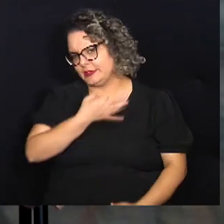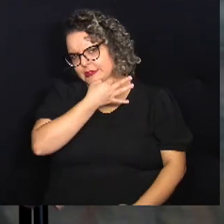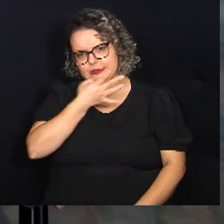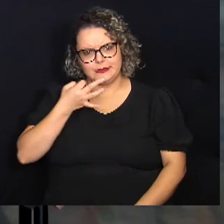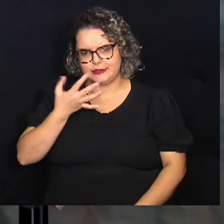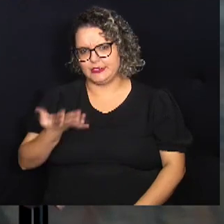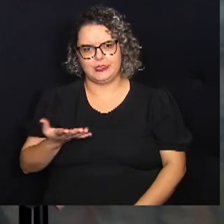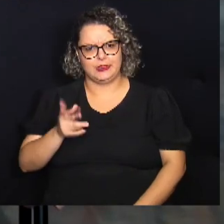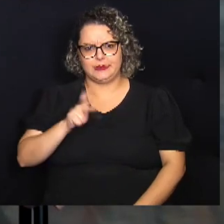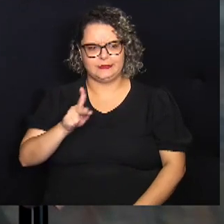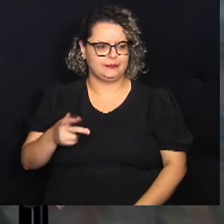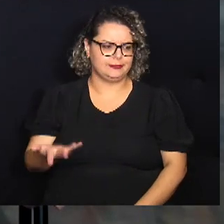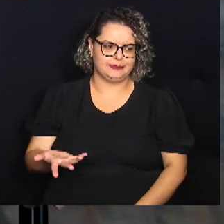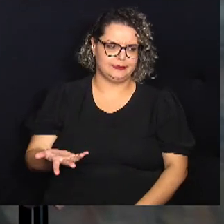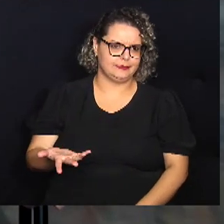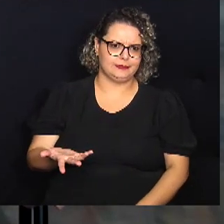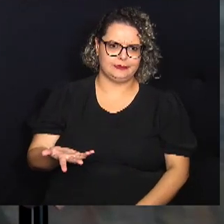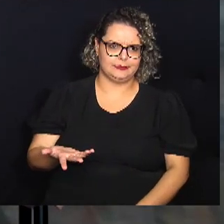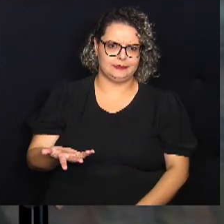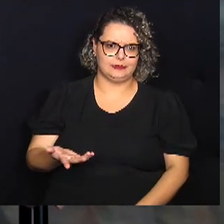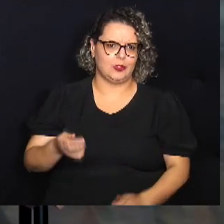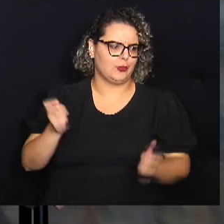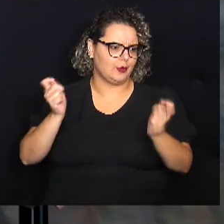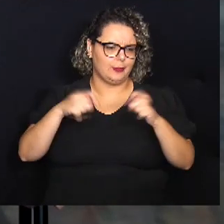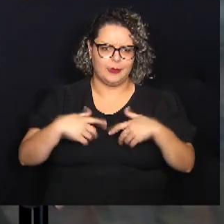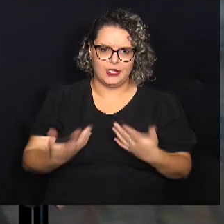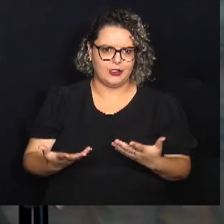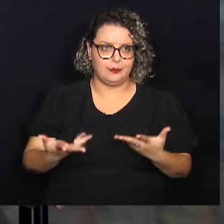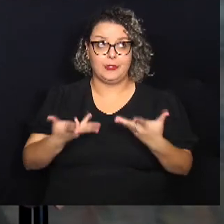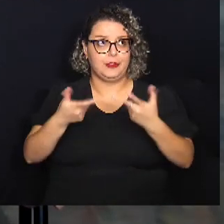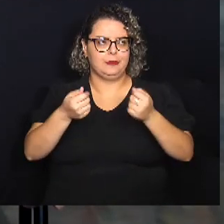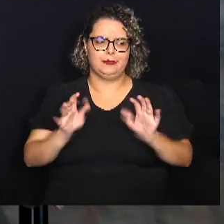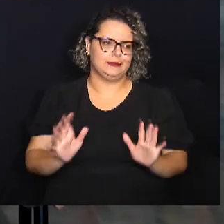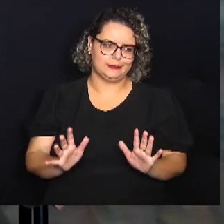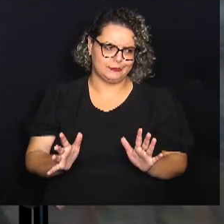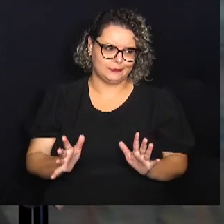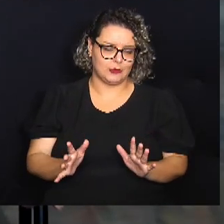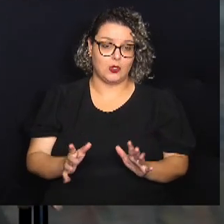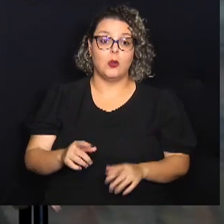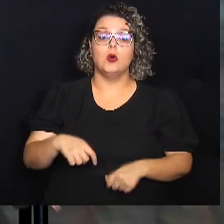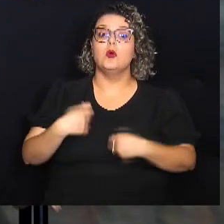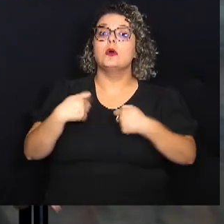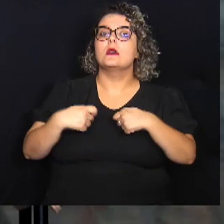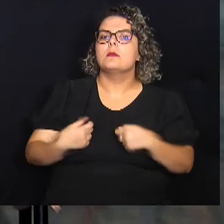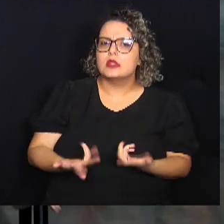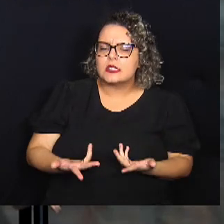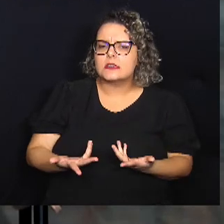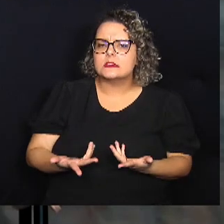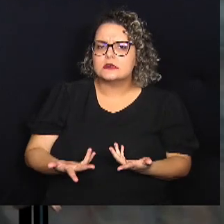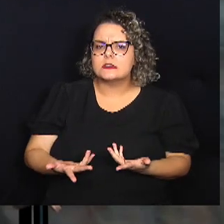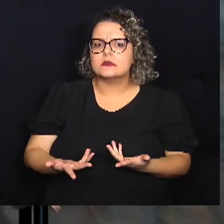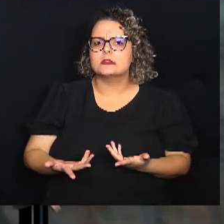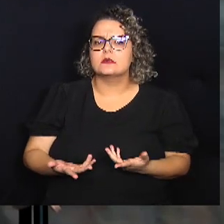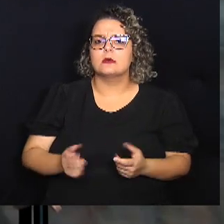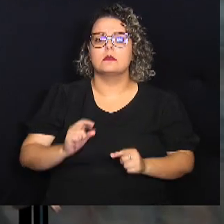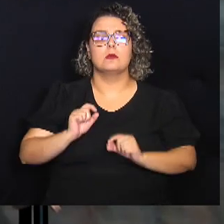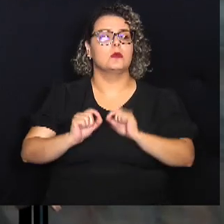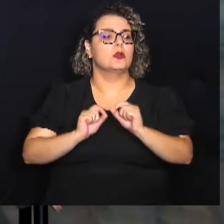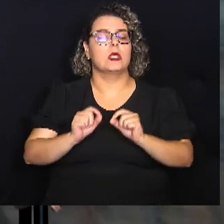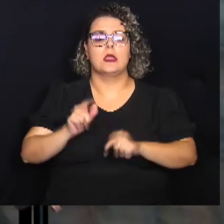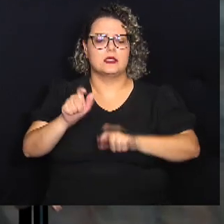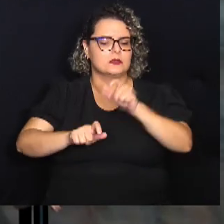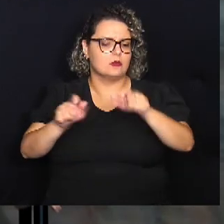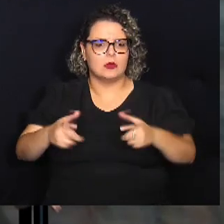um professor competente, brilhante, né? O que é preciso, então, para as pessoas que